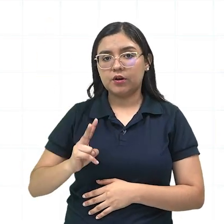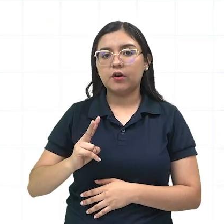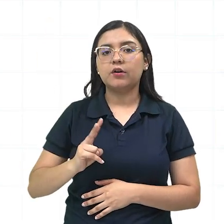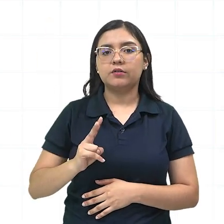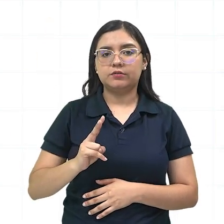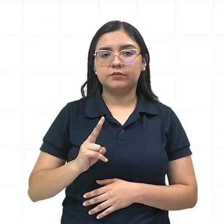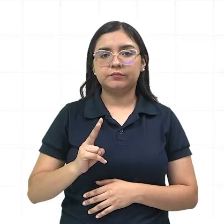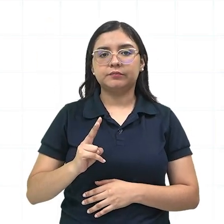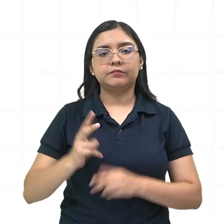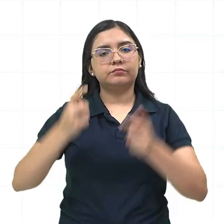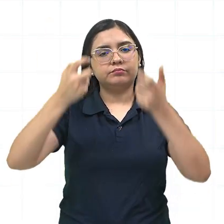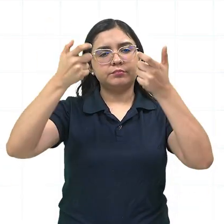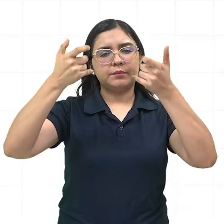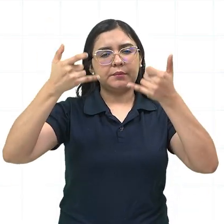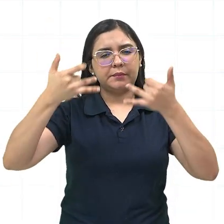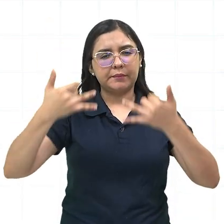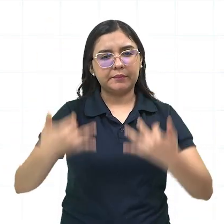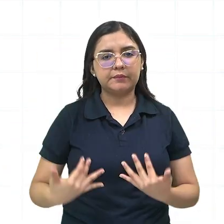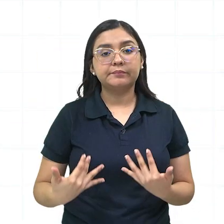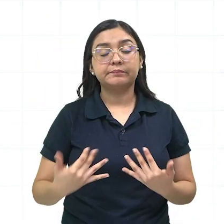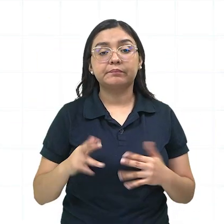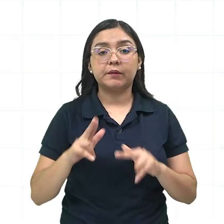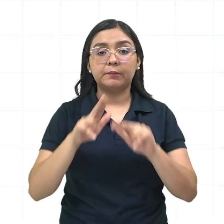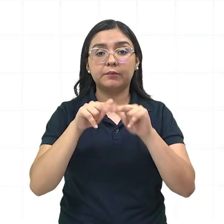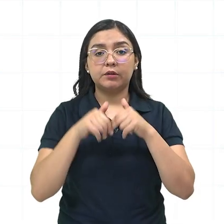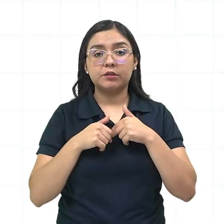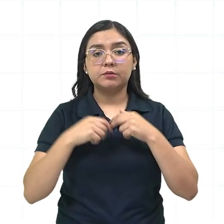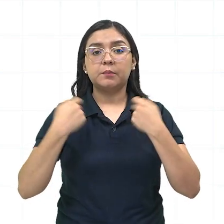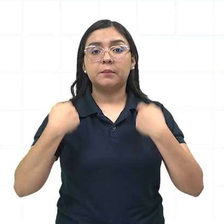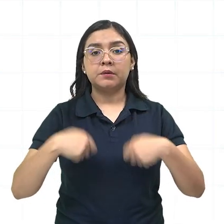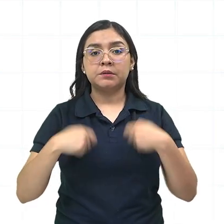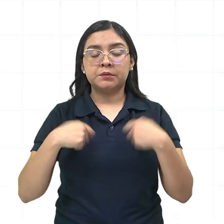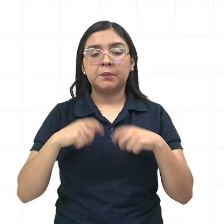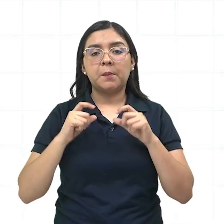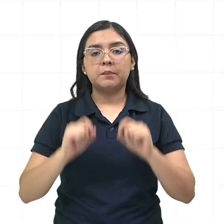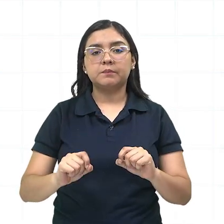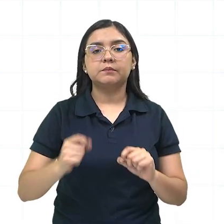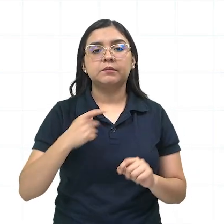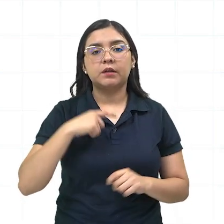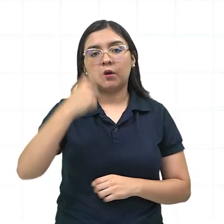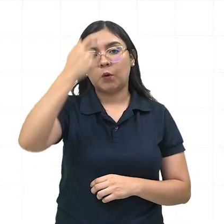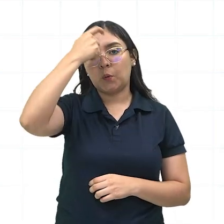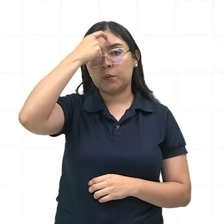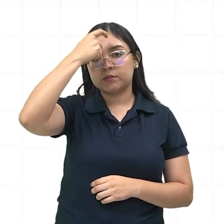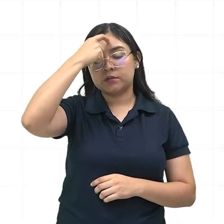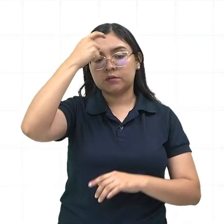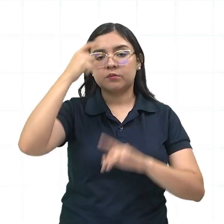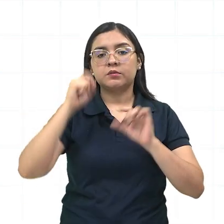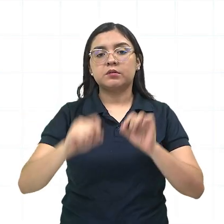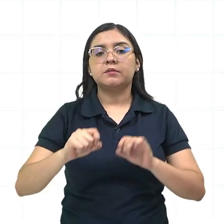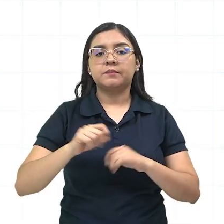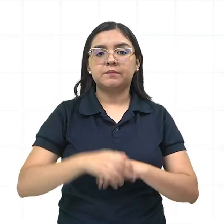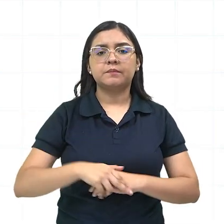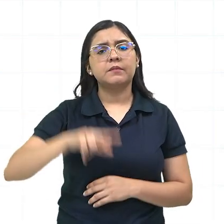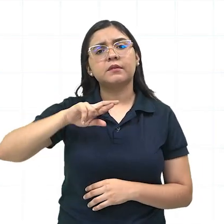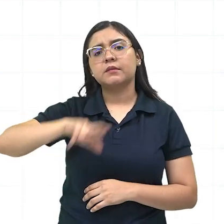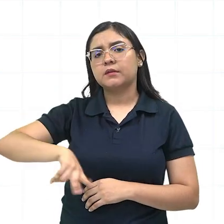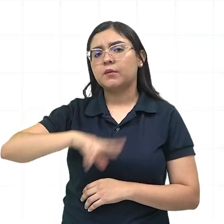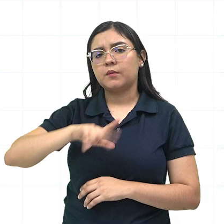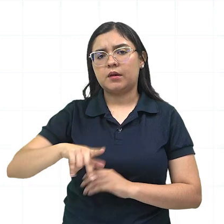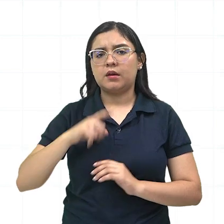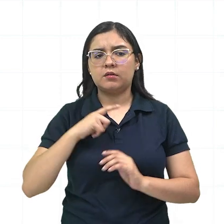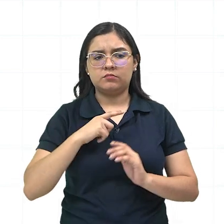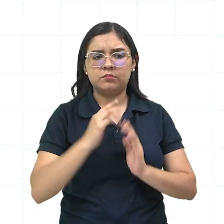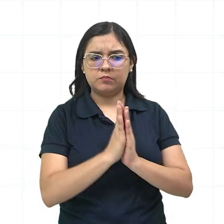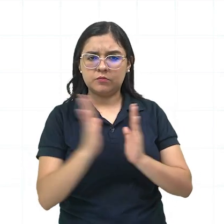sendo discorrida. Por isso, que precisamos trazer a consciência de que não é um processo tão